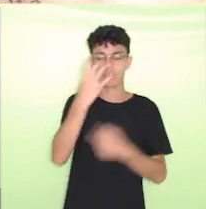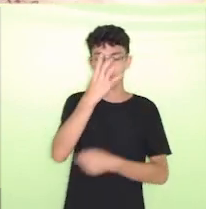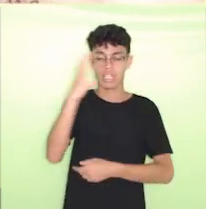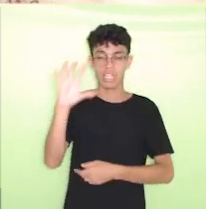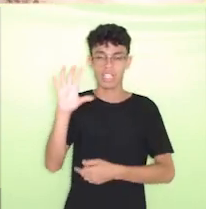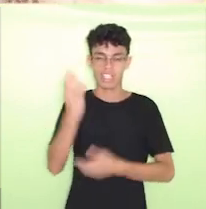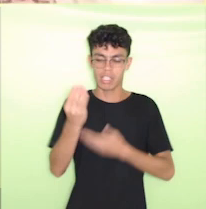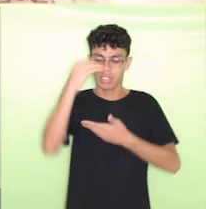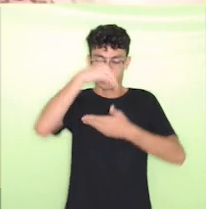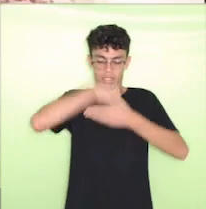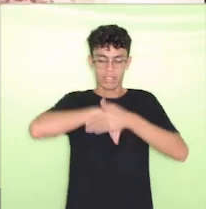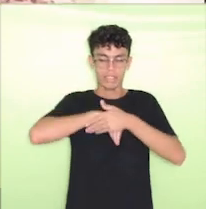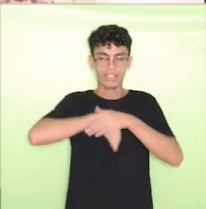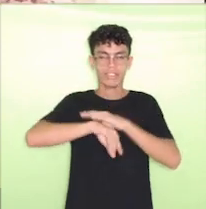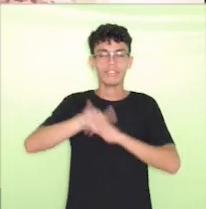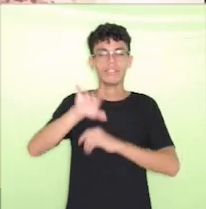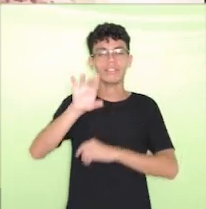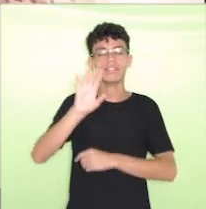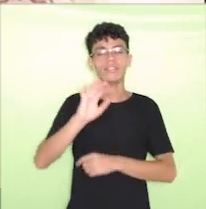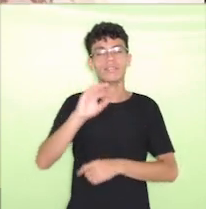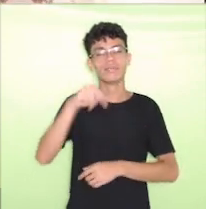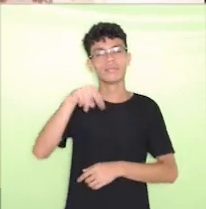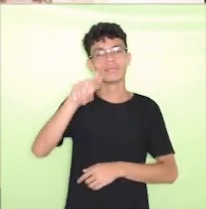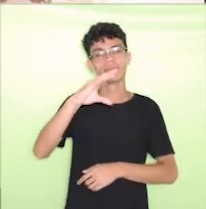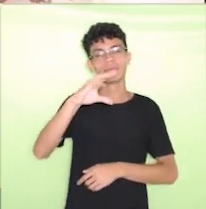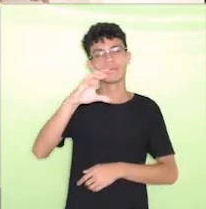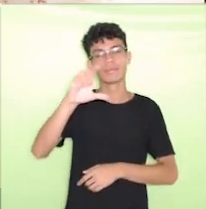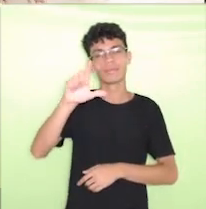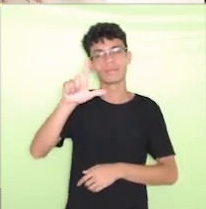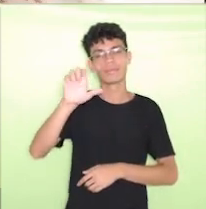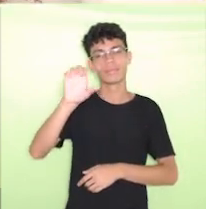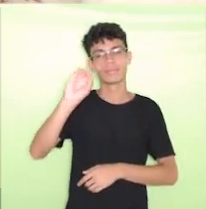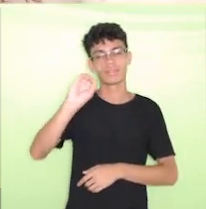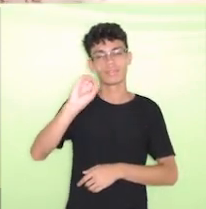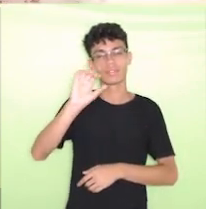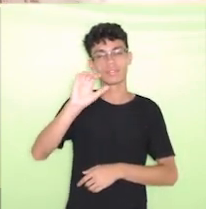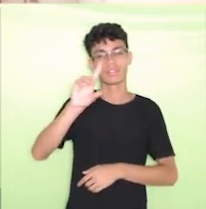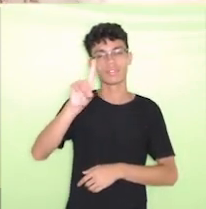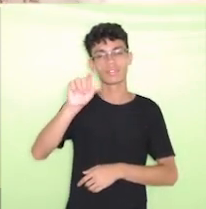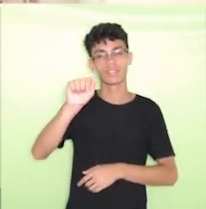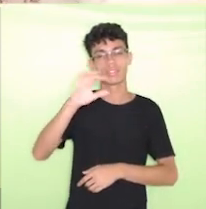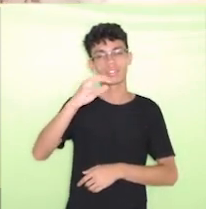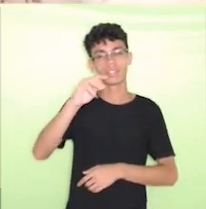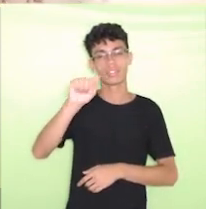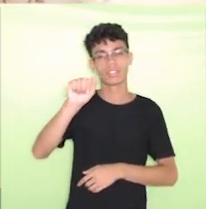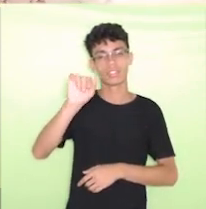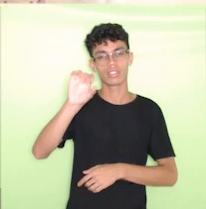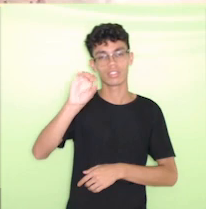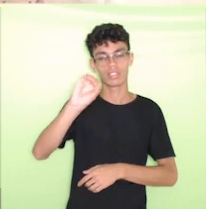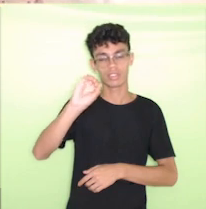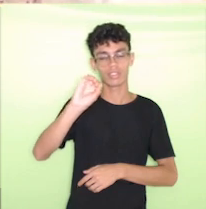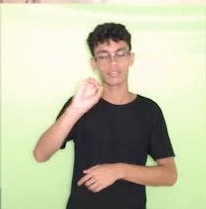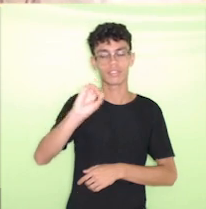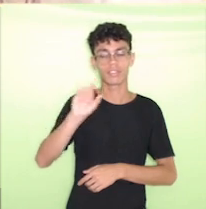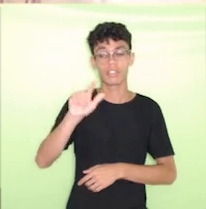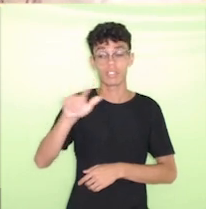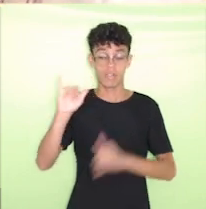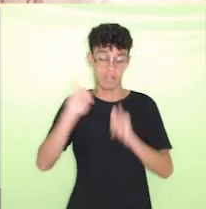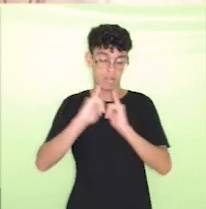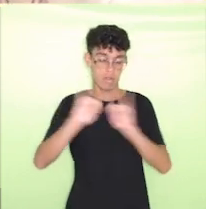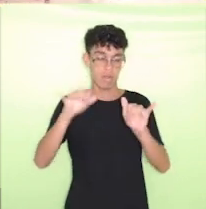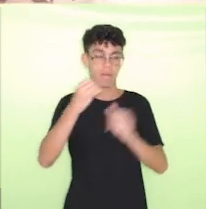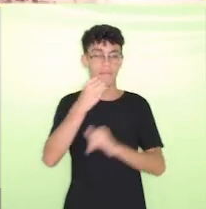delas, Já sei, o núcleo da ação. Isso mesmo, monsenhor, o núcleo da ação. O senhor disse